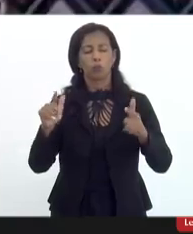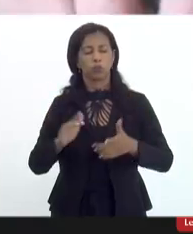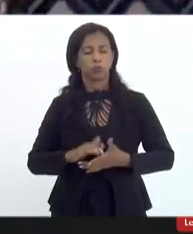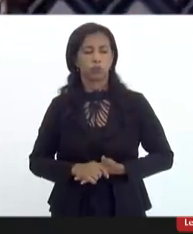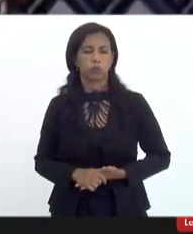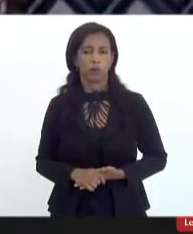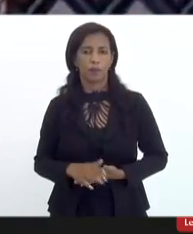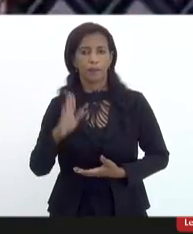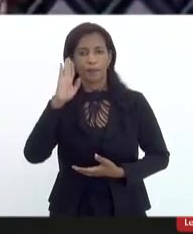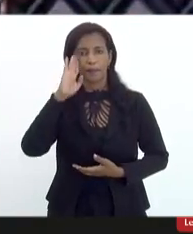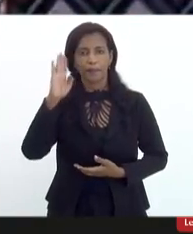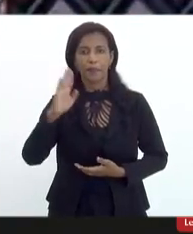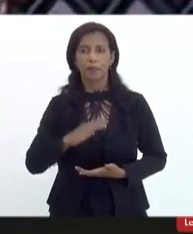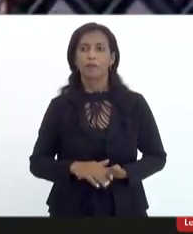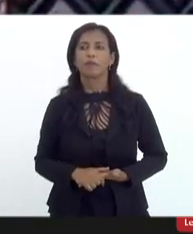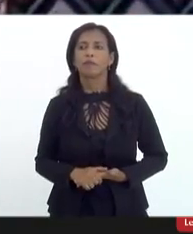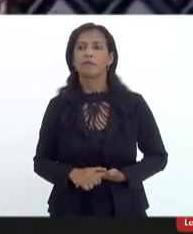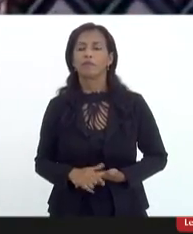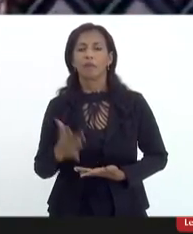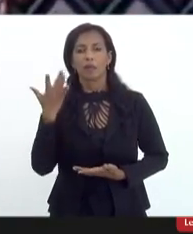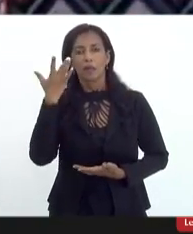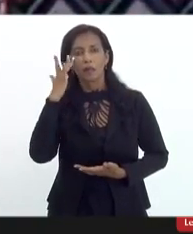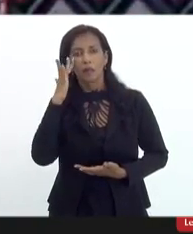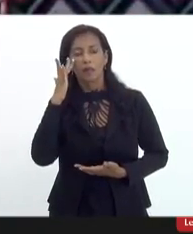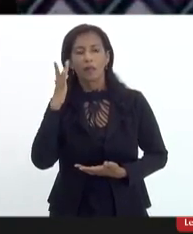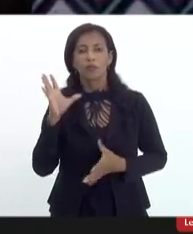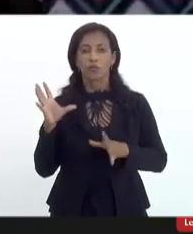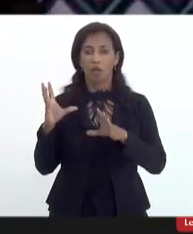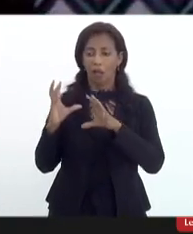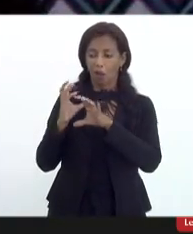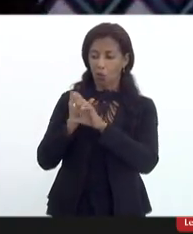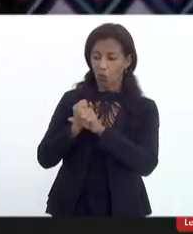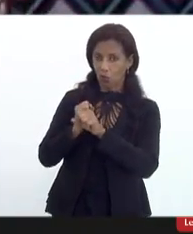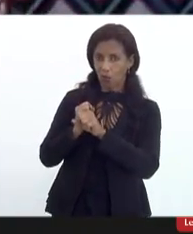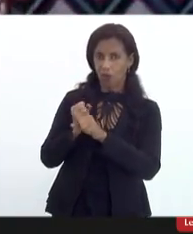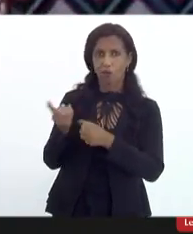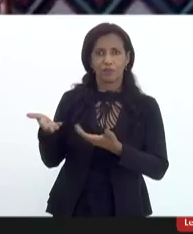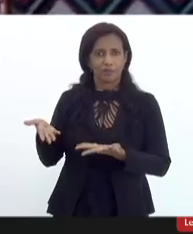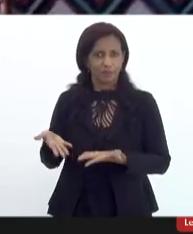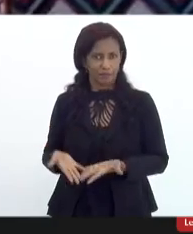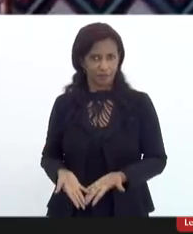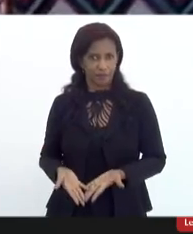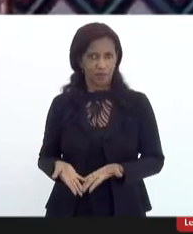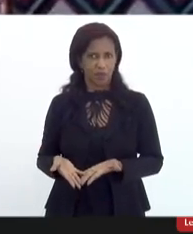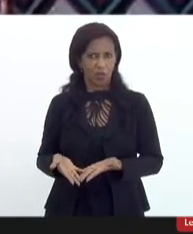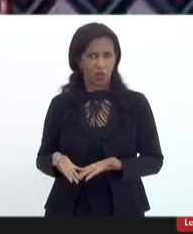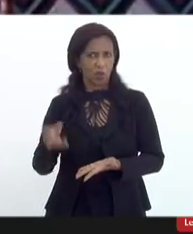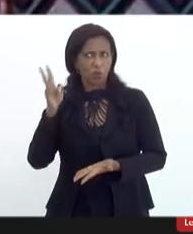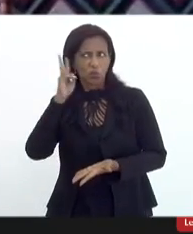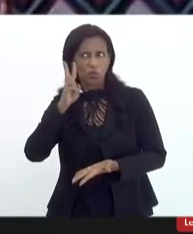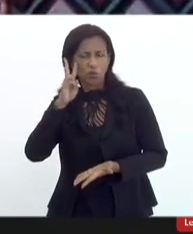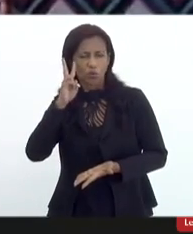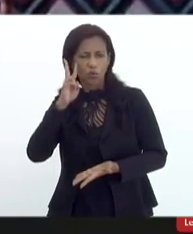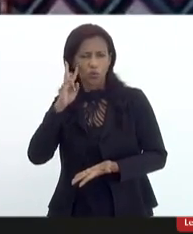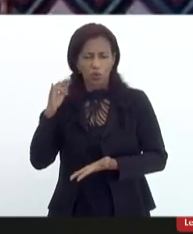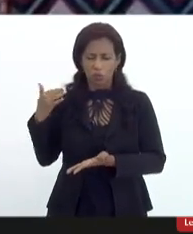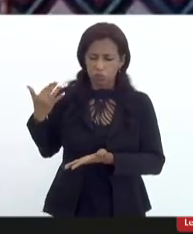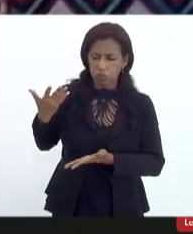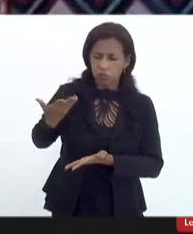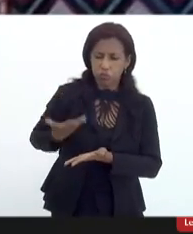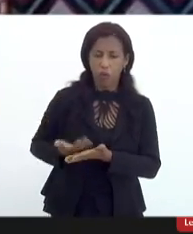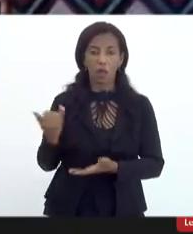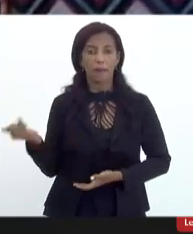né? Principalmente. Então, acho que acumulamos até aqui um arcabouço teórico